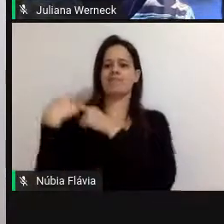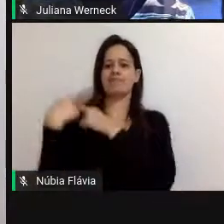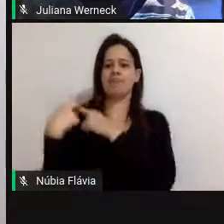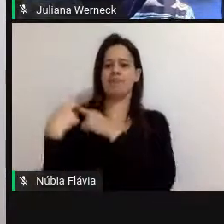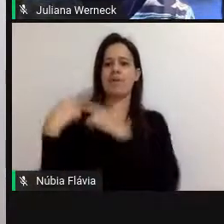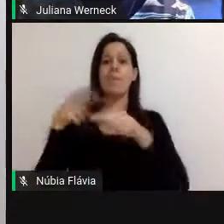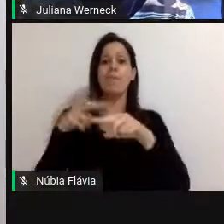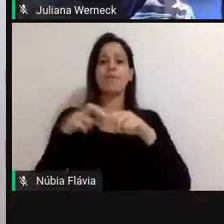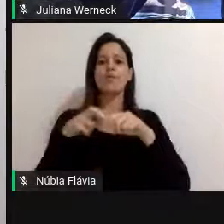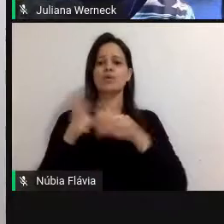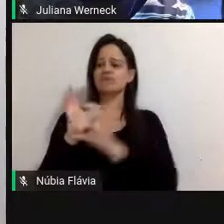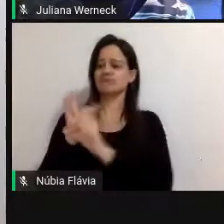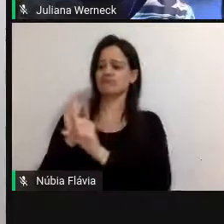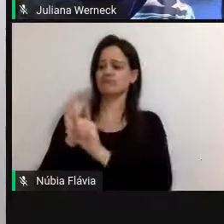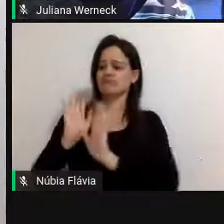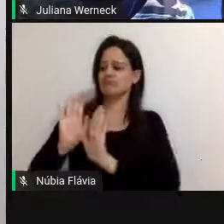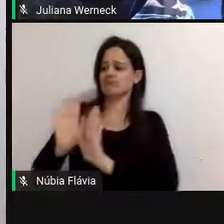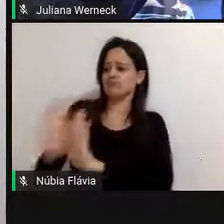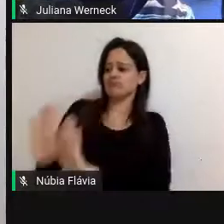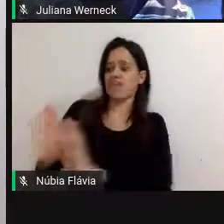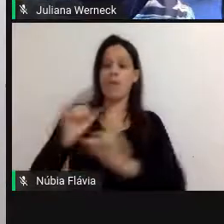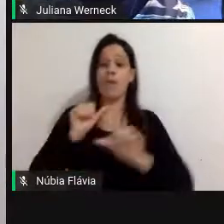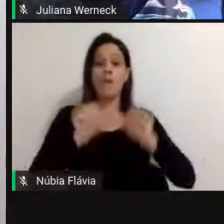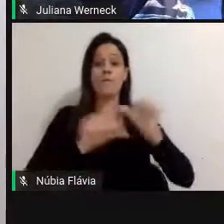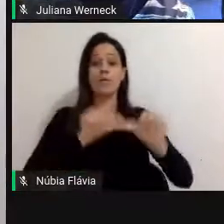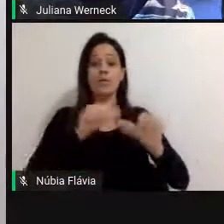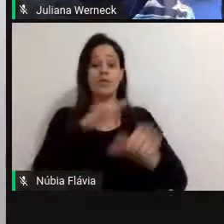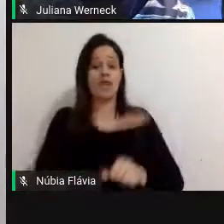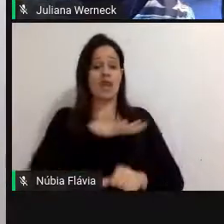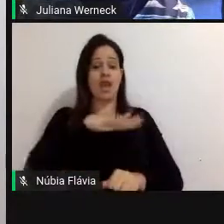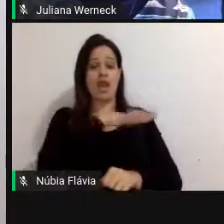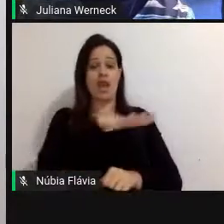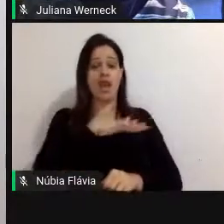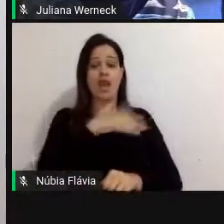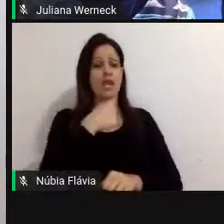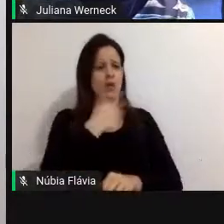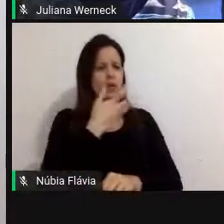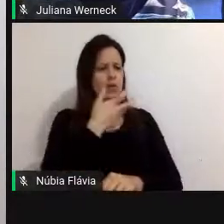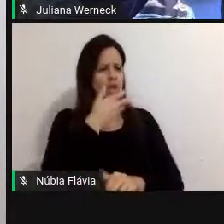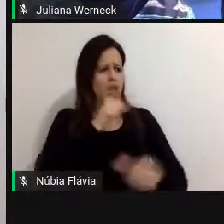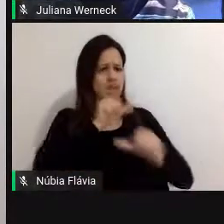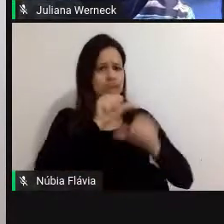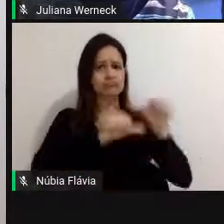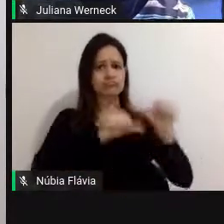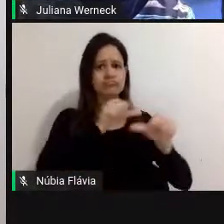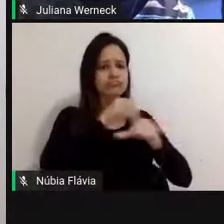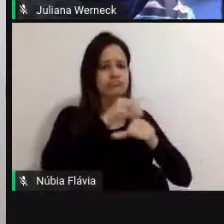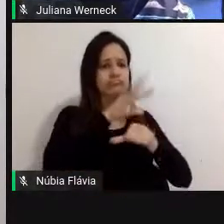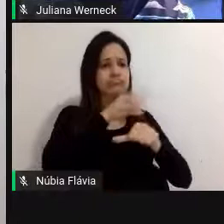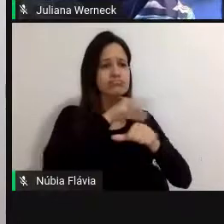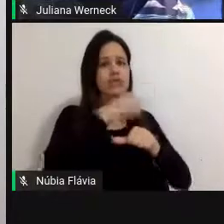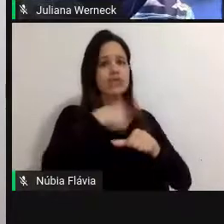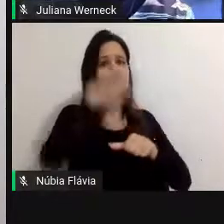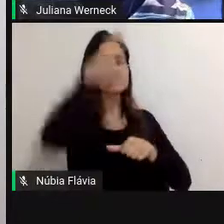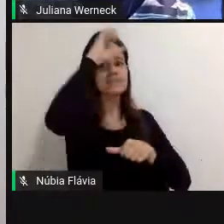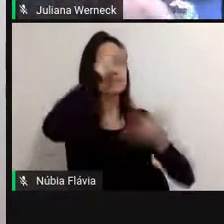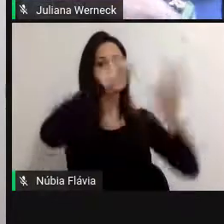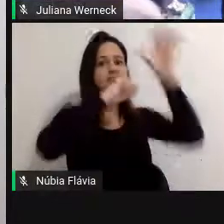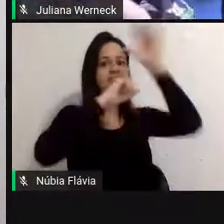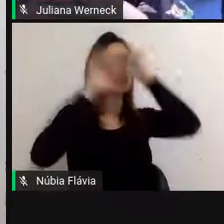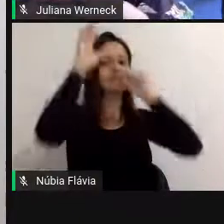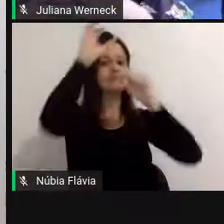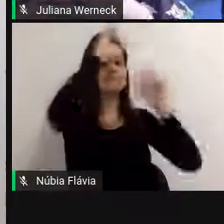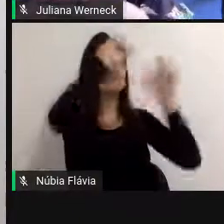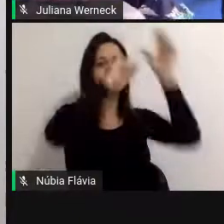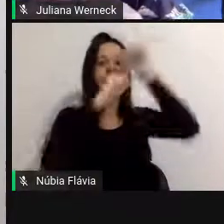porque eu percebi que se eu realmente quisesse ser um agente de transformação, eu precisava aprender mais sobre isso. Aí fui para a área de